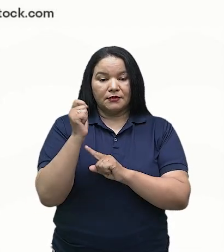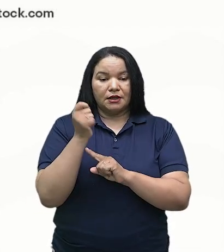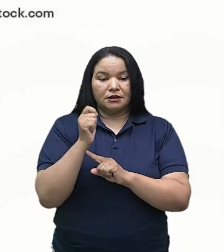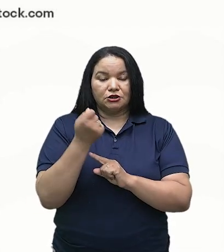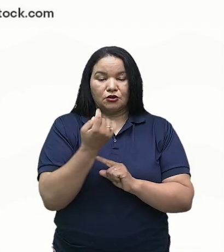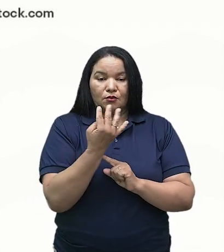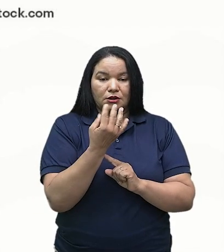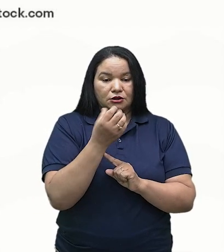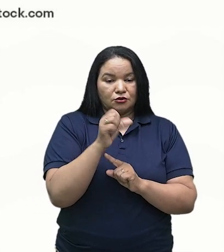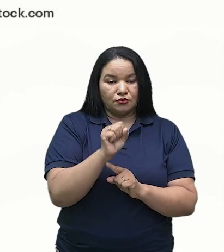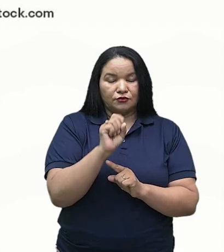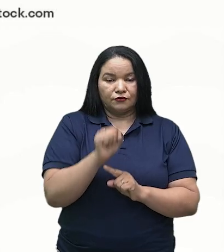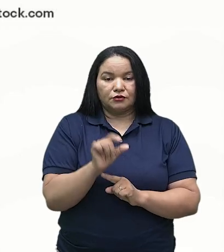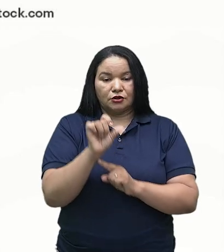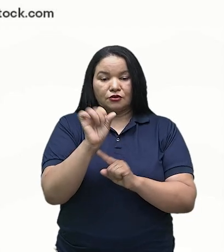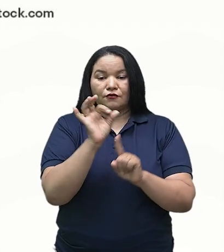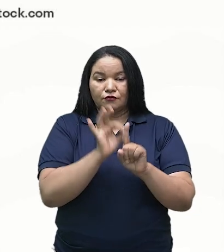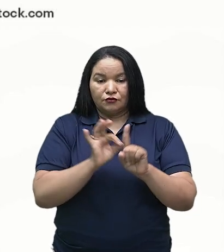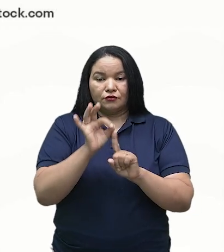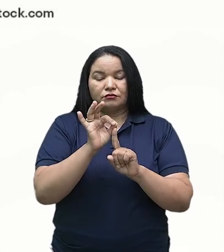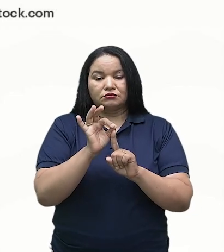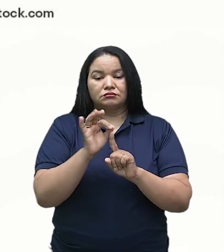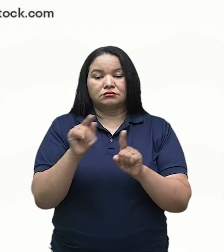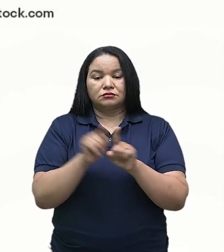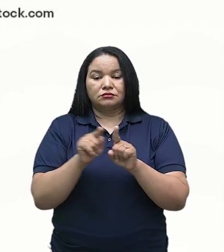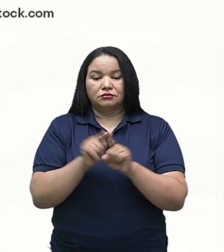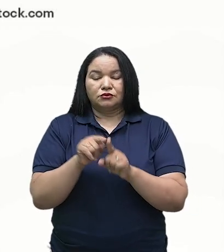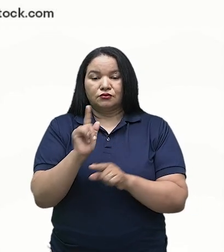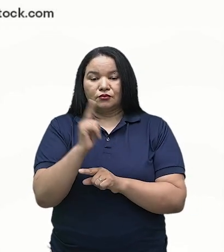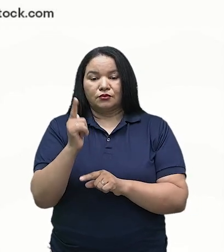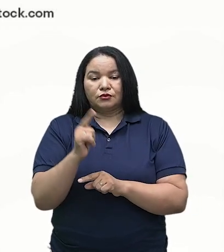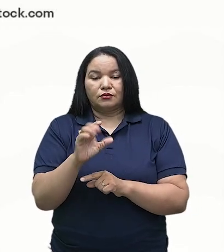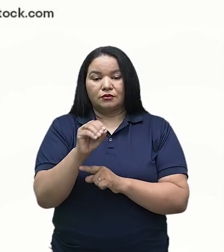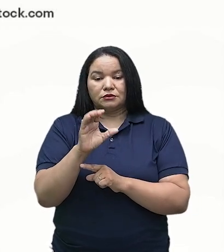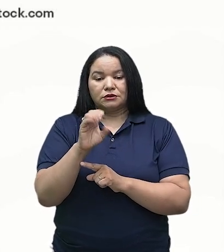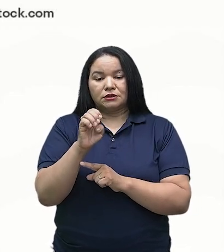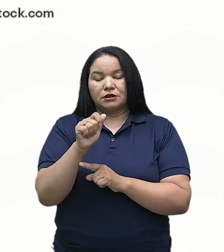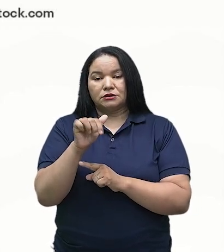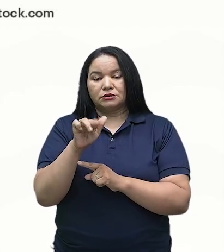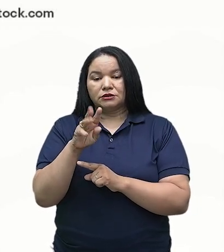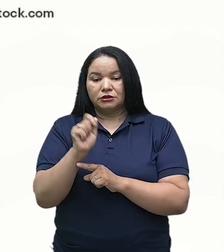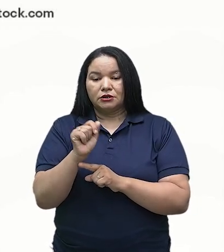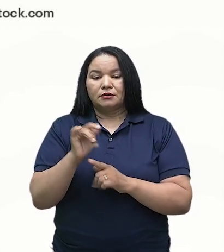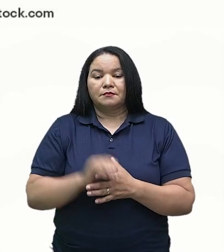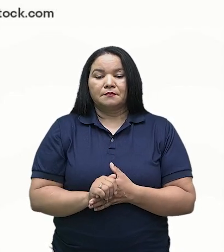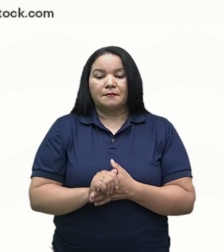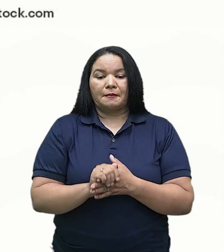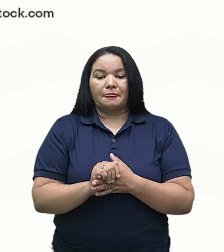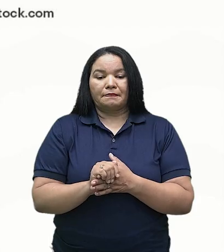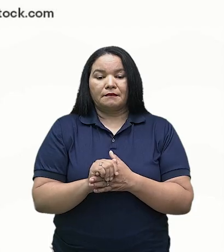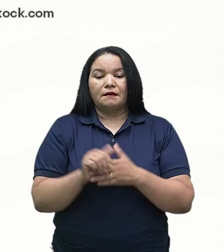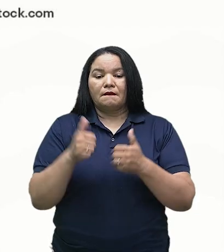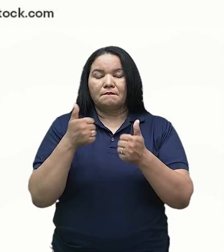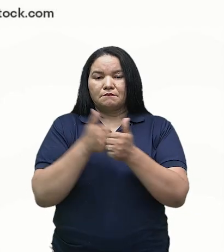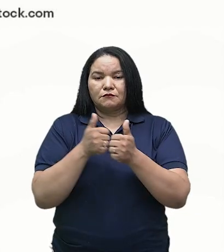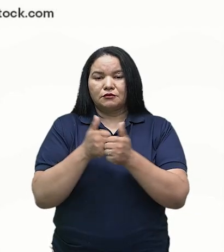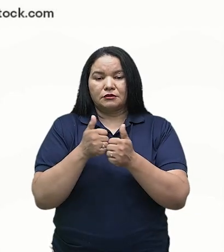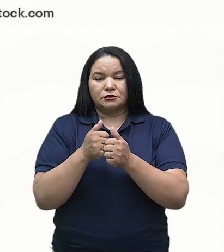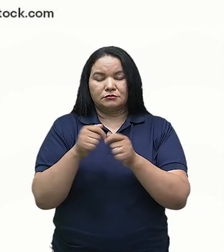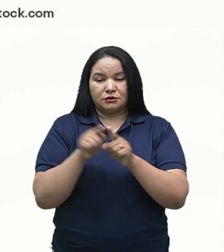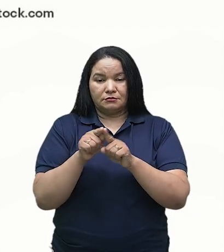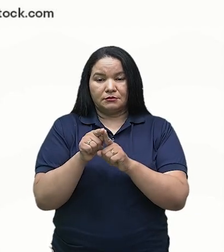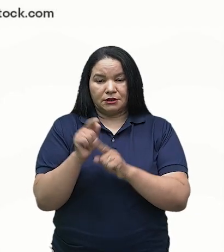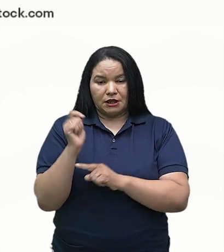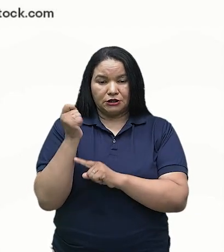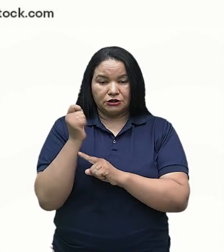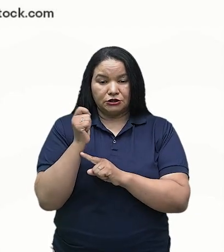graus Celsius, e ali na Oceania, que está localizada nessa faixa próxima ali da região da Argentina, como a gente